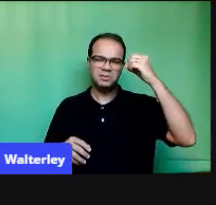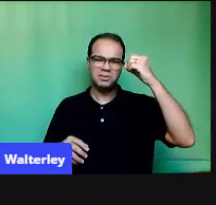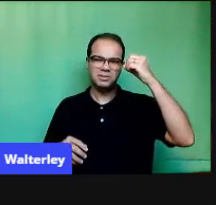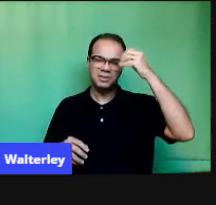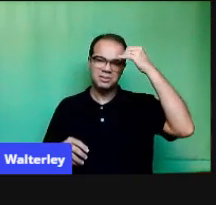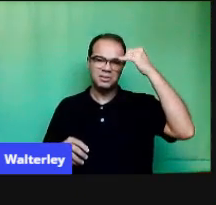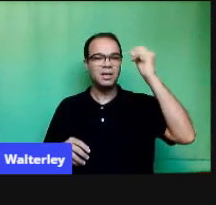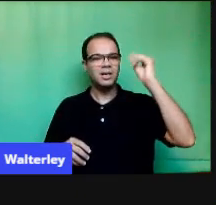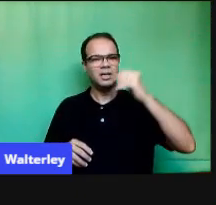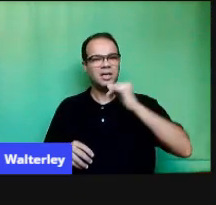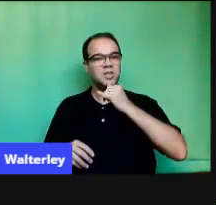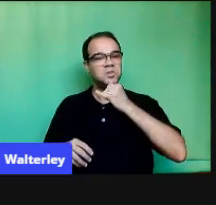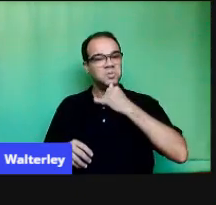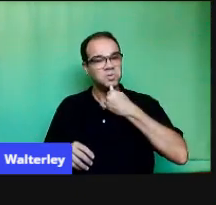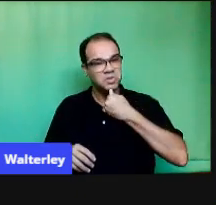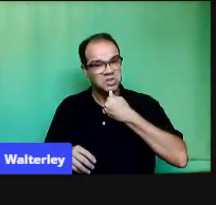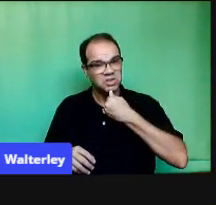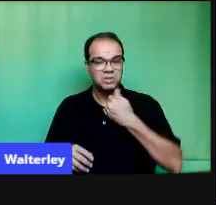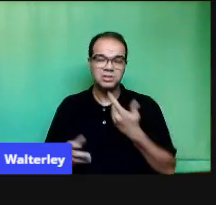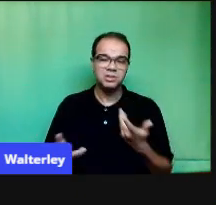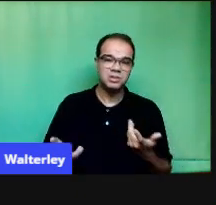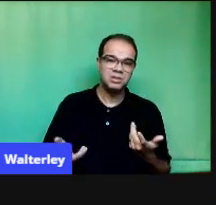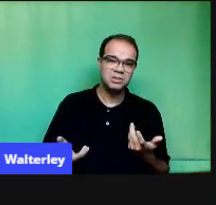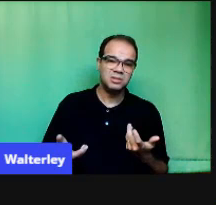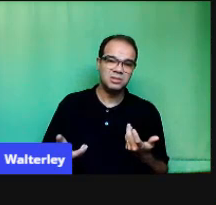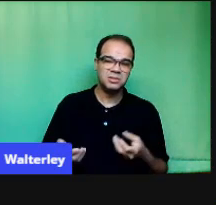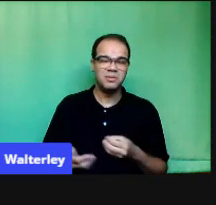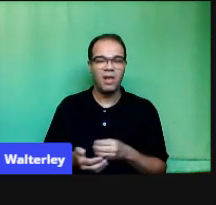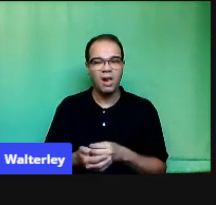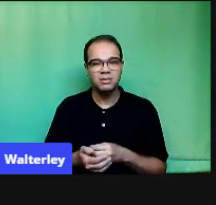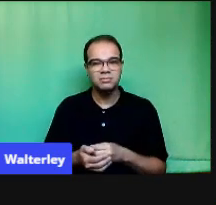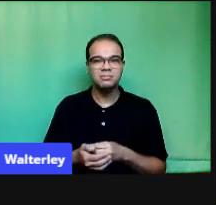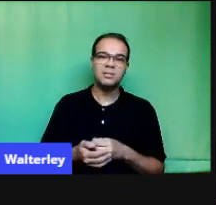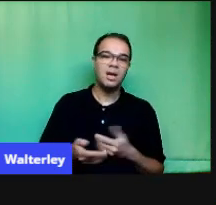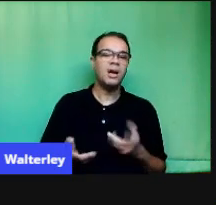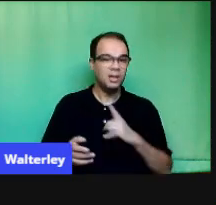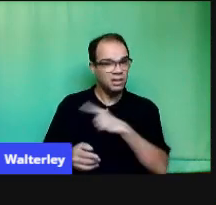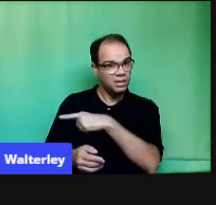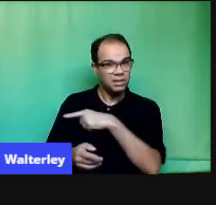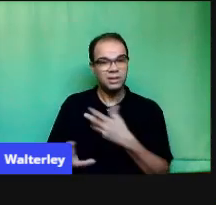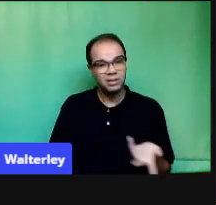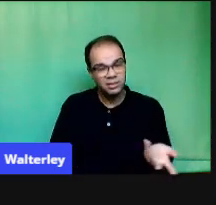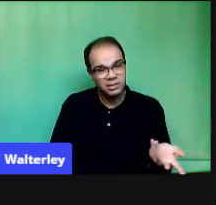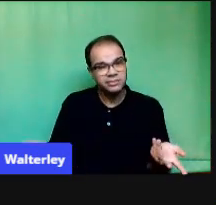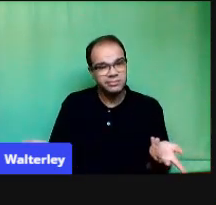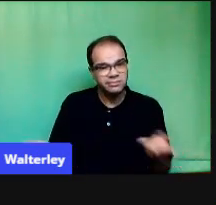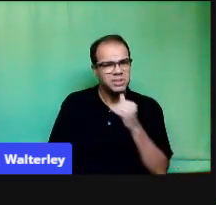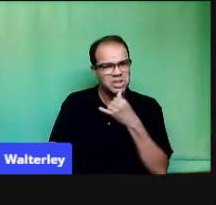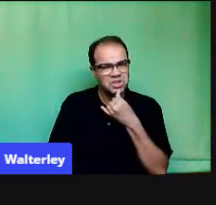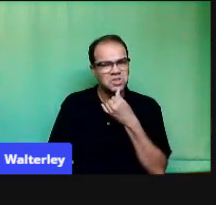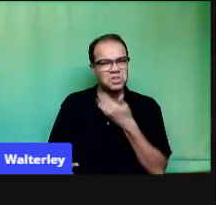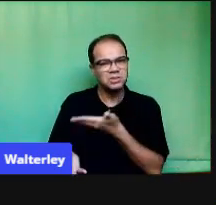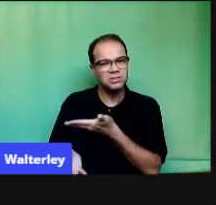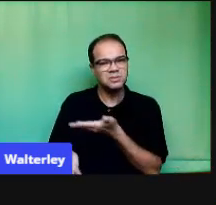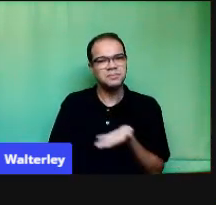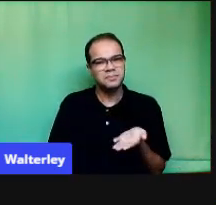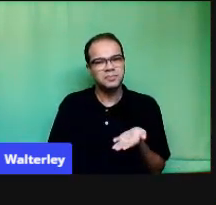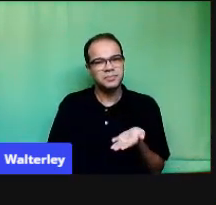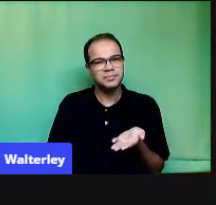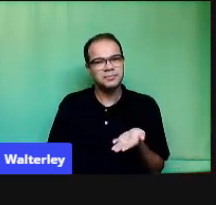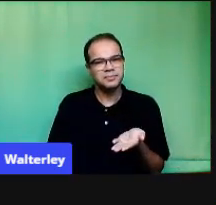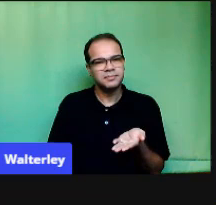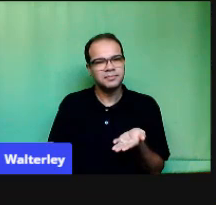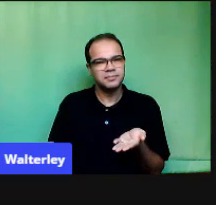movimentar, geram um estado mental ruim. Então, vocês veem que, mesmo numa determinada condição, você vai